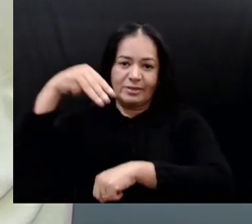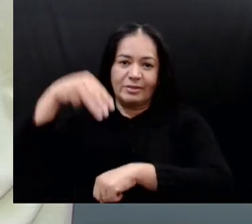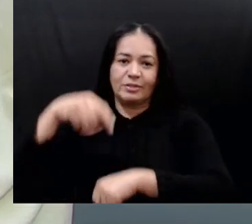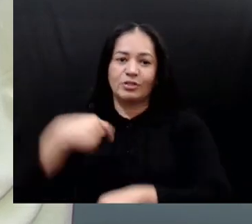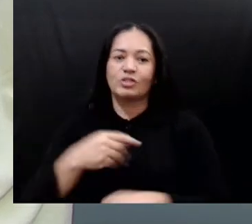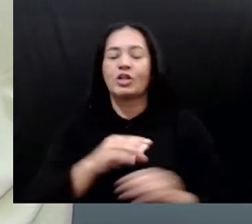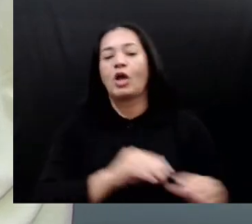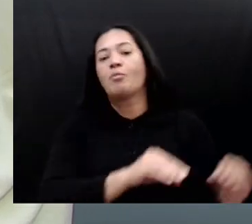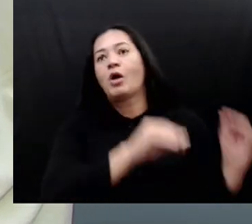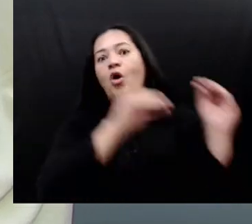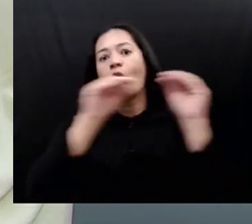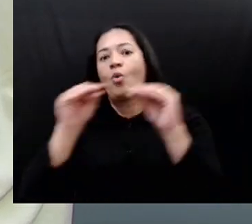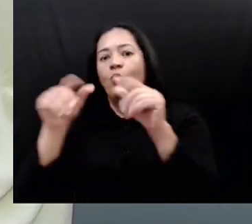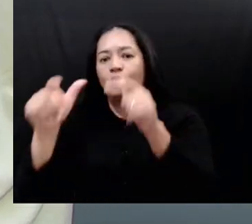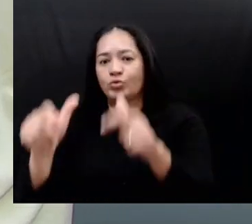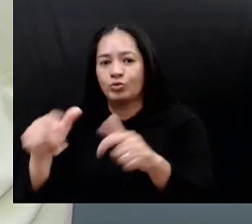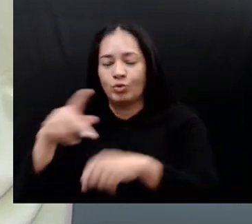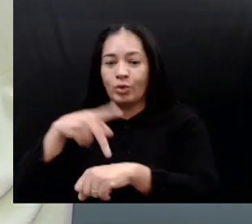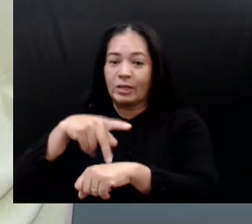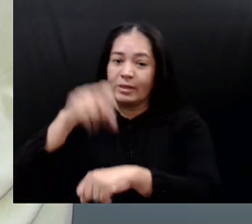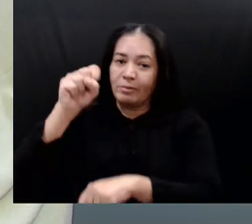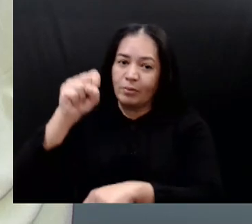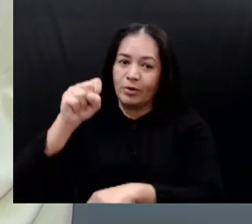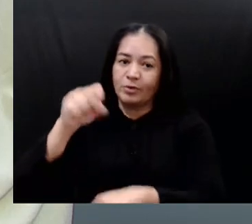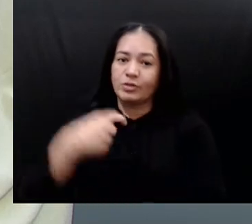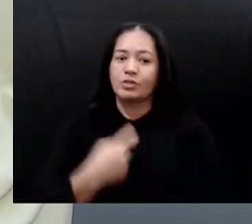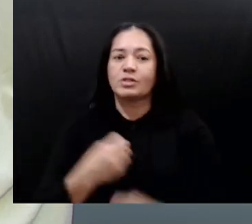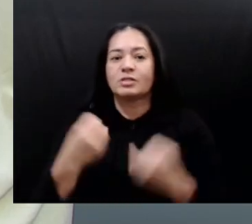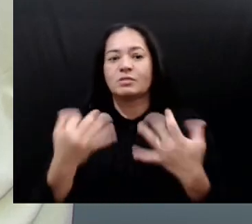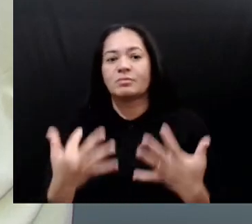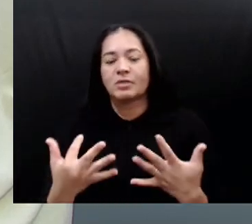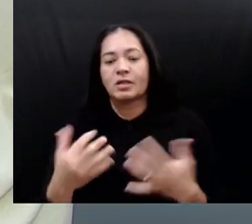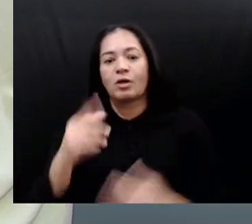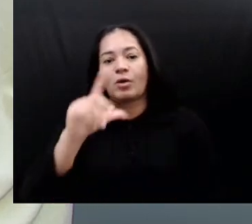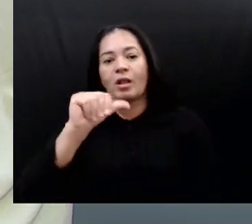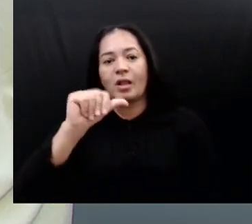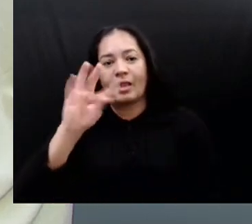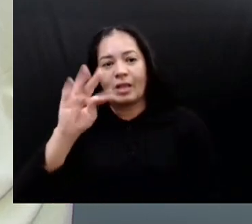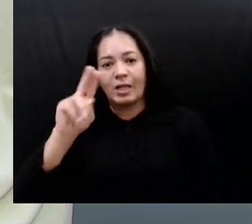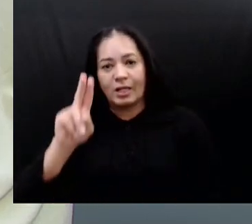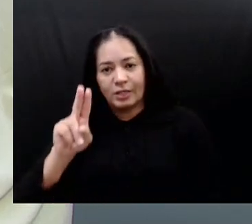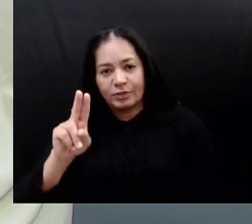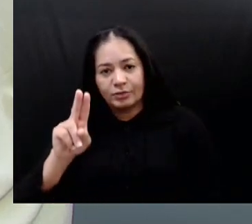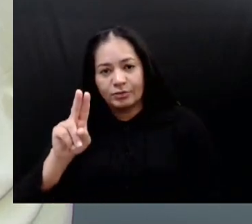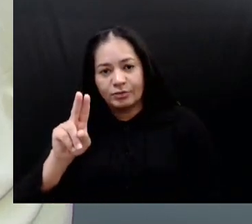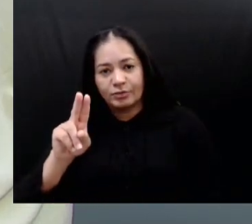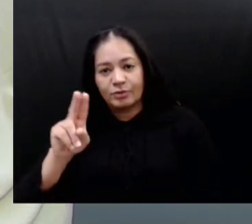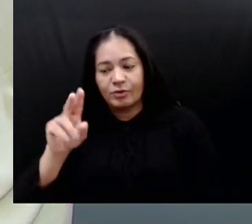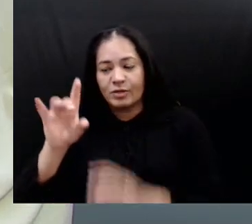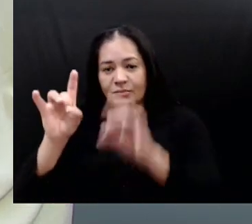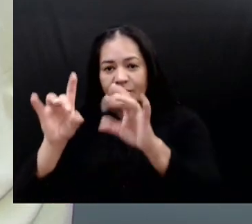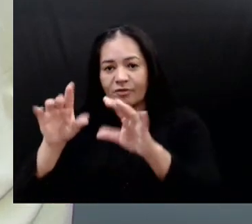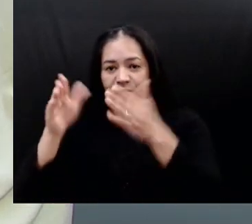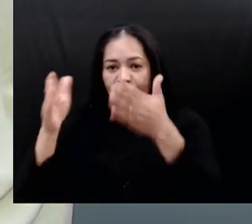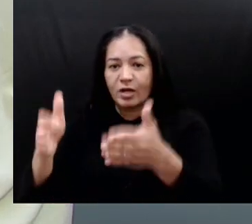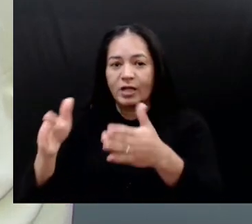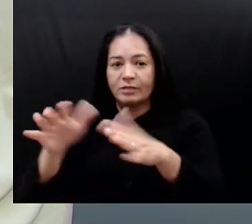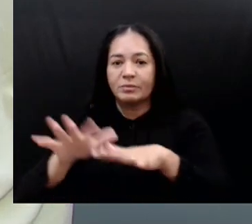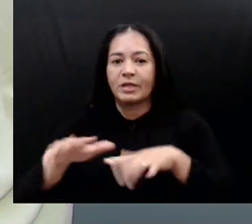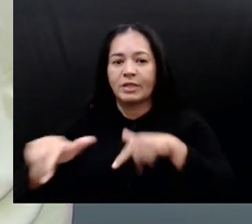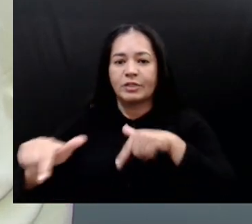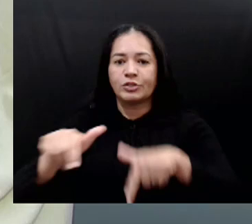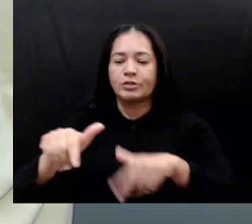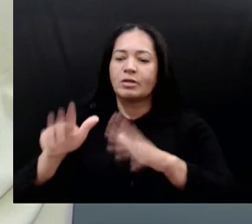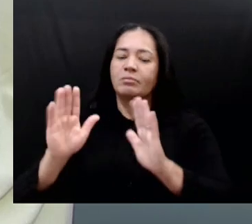da pós-graduação, né? A gente estava falando do lato sensu, especialização, ele é mais voltado para o mercado de trabalho mesmo, ele não tem